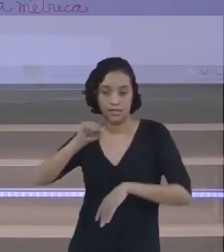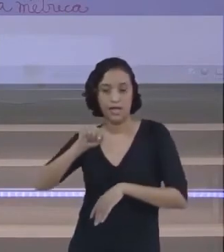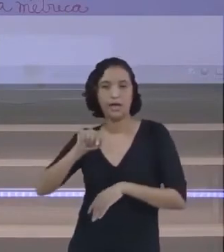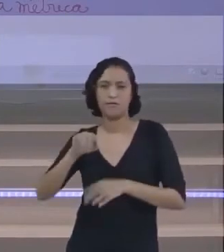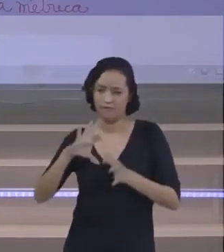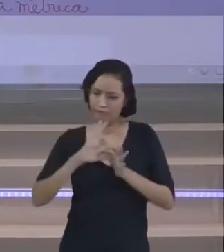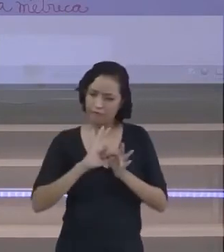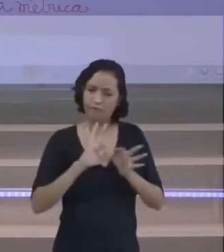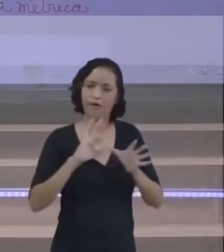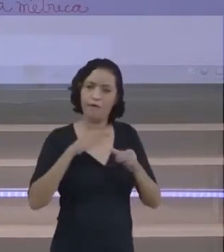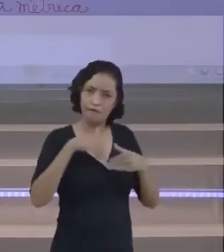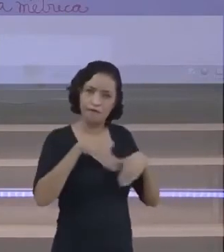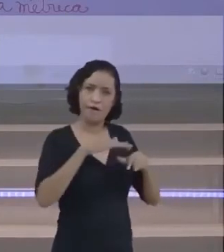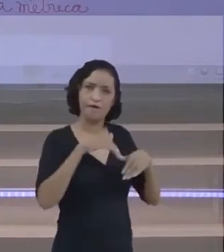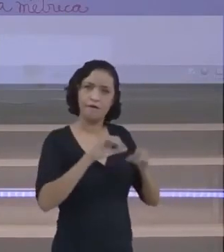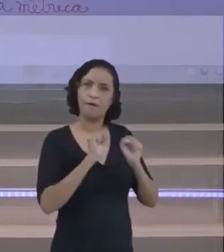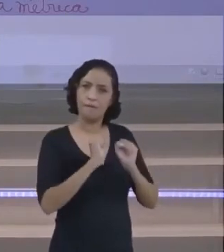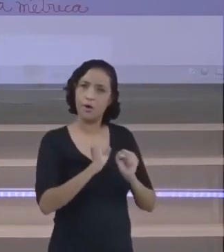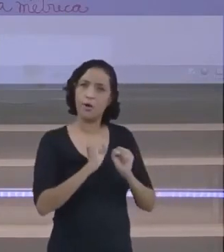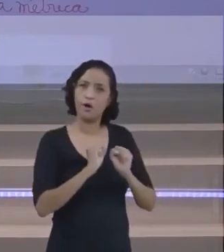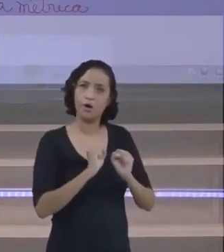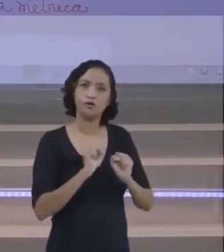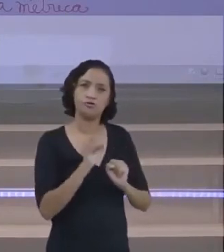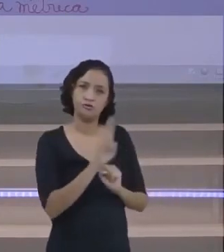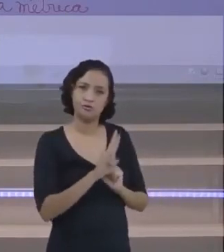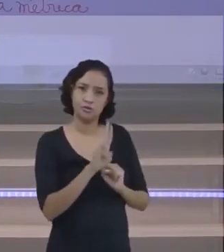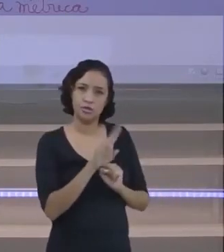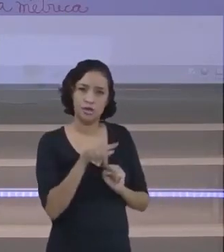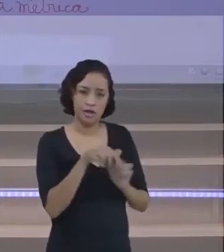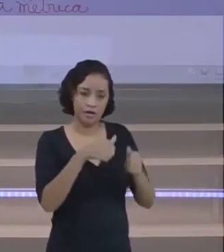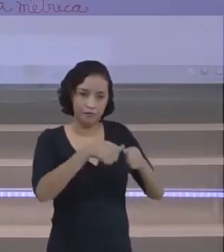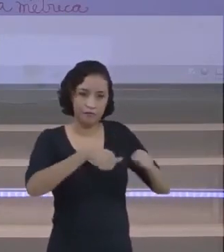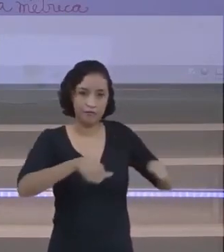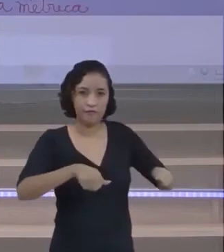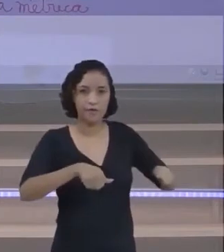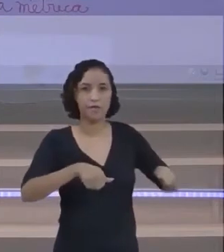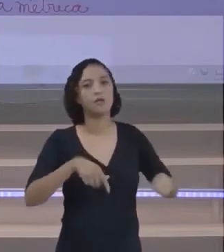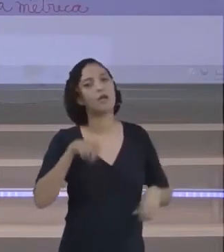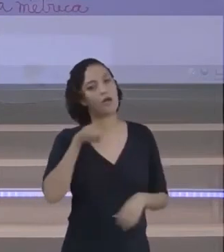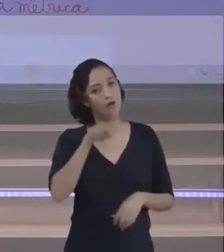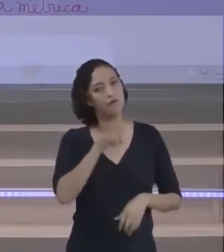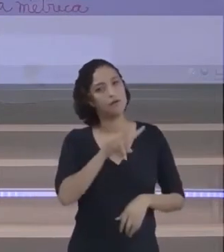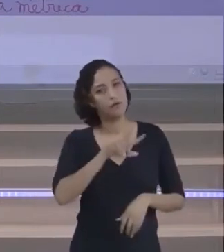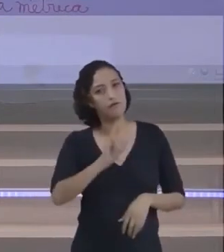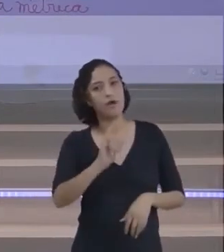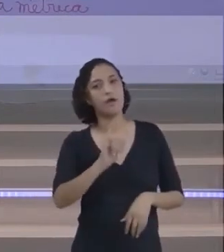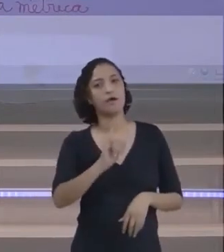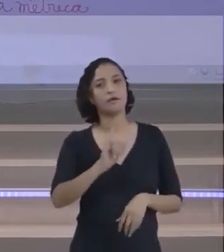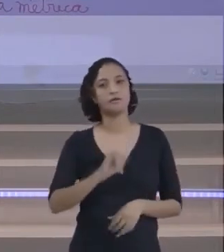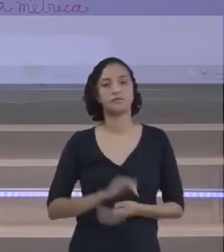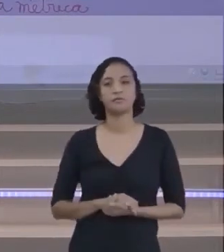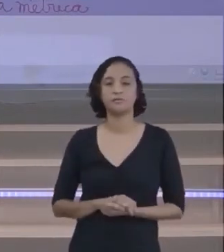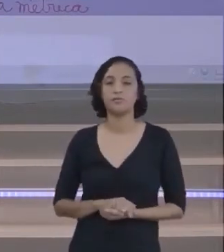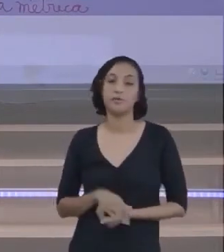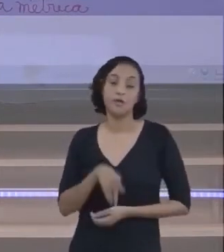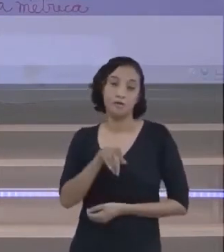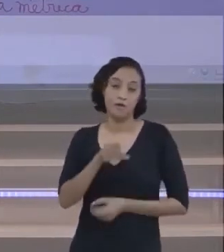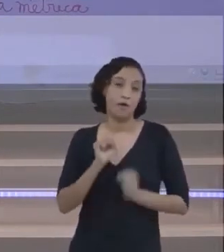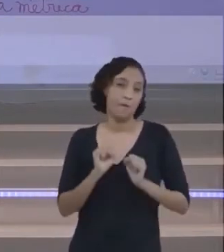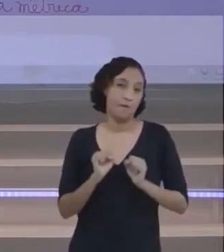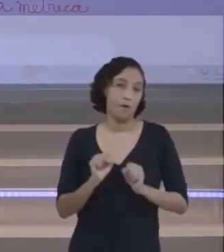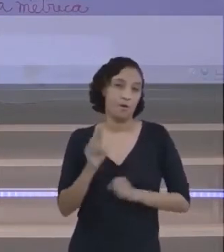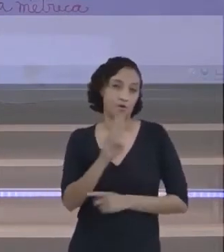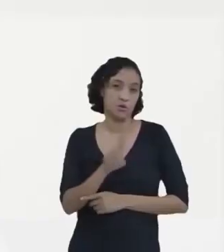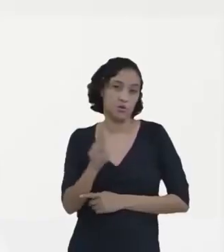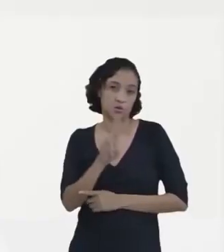pode fazer muitas medidas usando a fita métrica. E você vai usar na régua e na fita métrica,